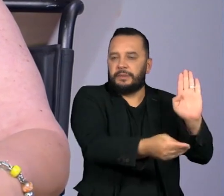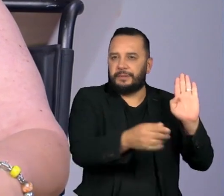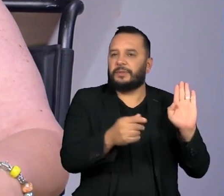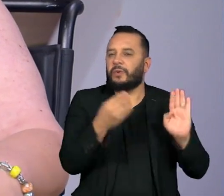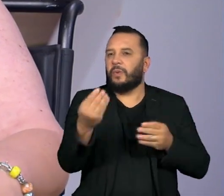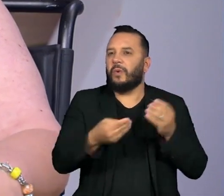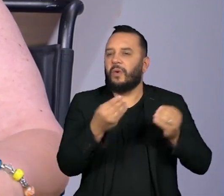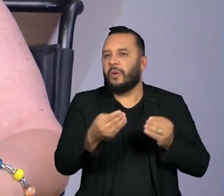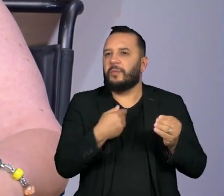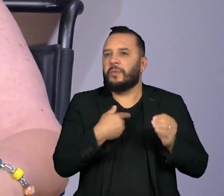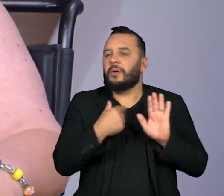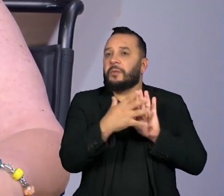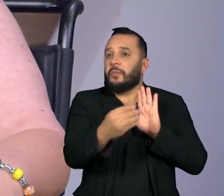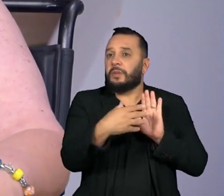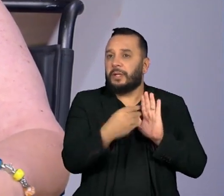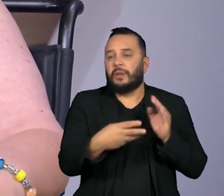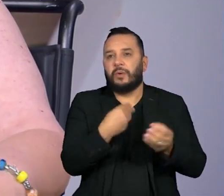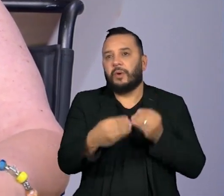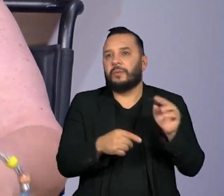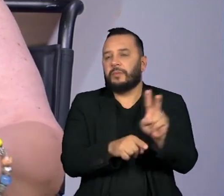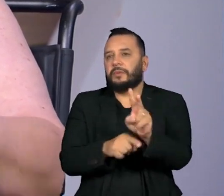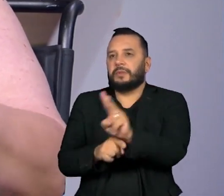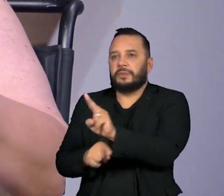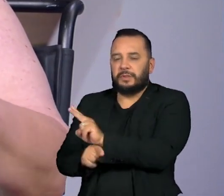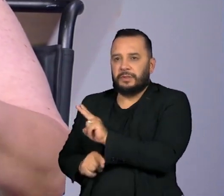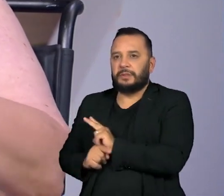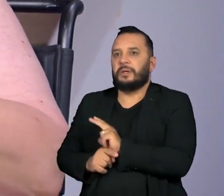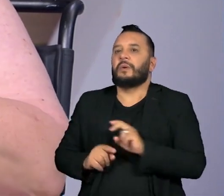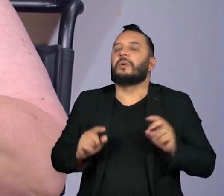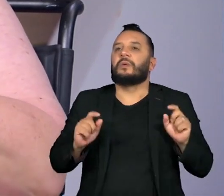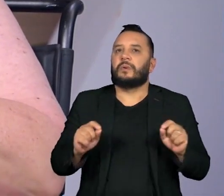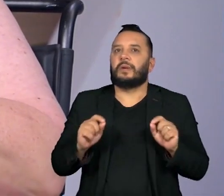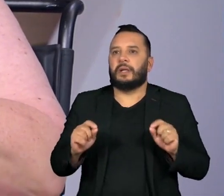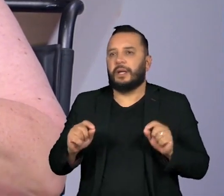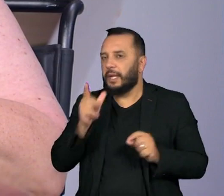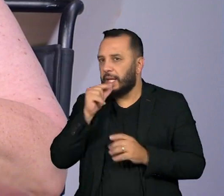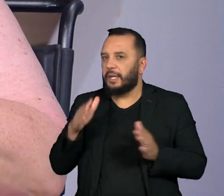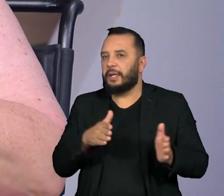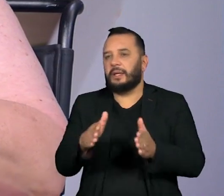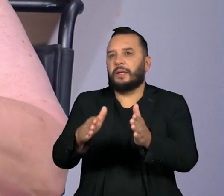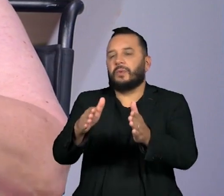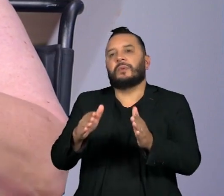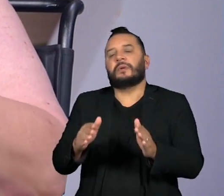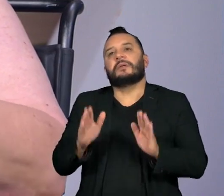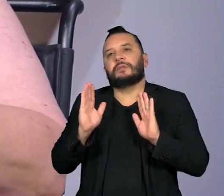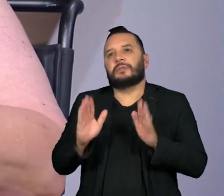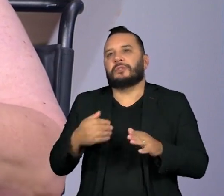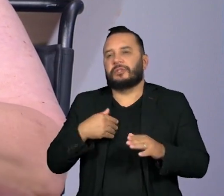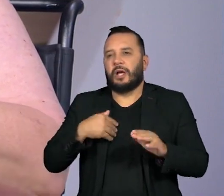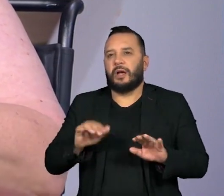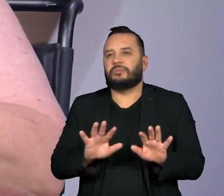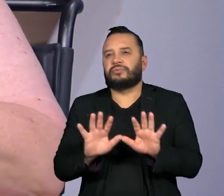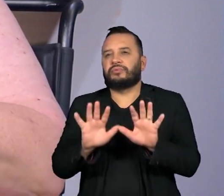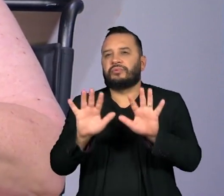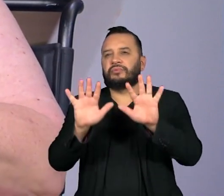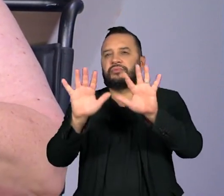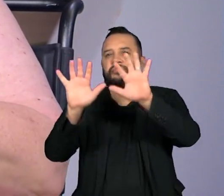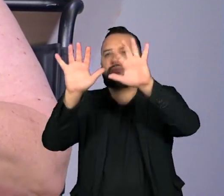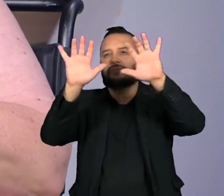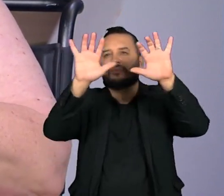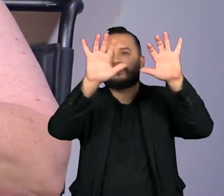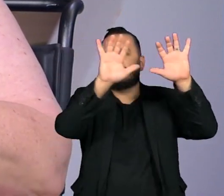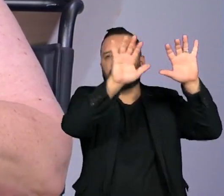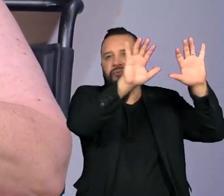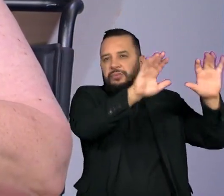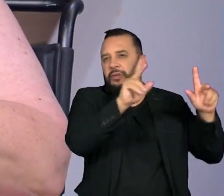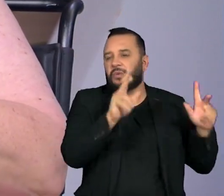de referência para a proteção do dos rios voadores, à semelhança do aquífero